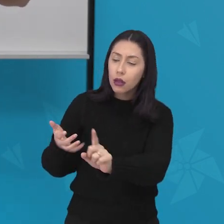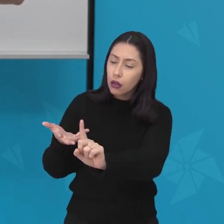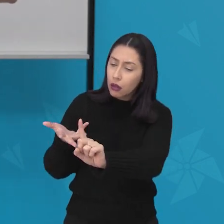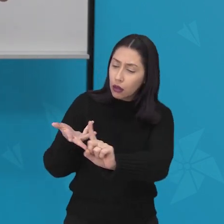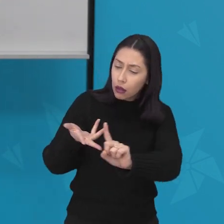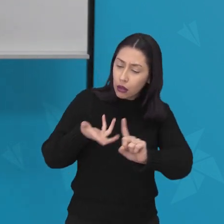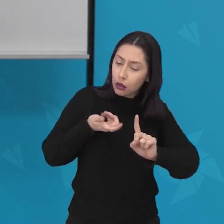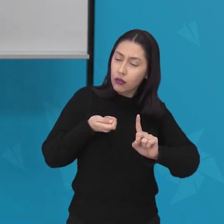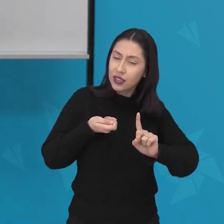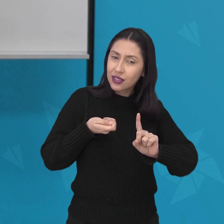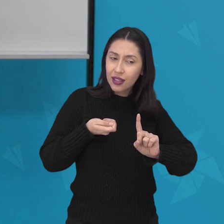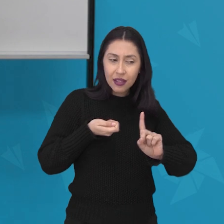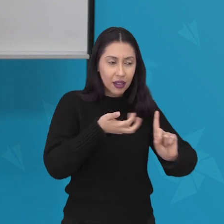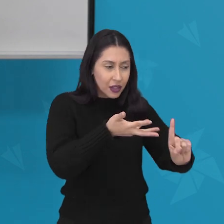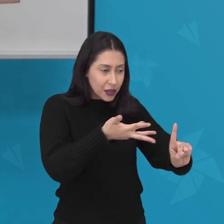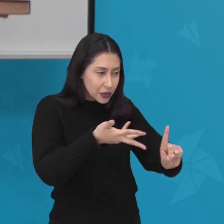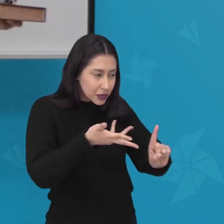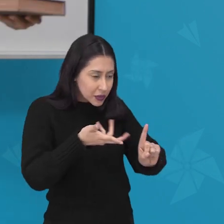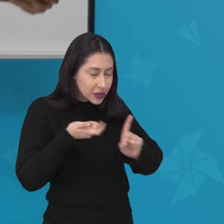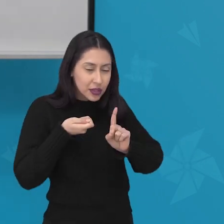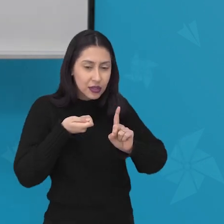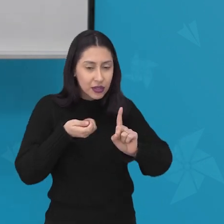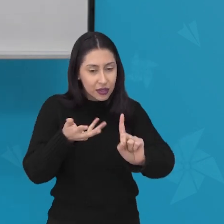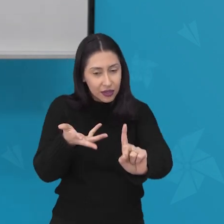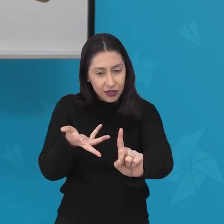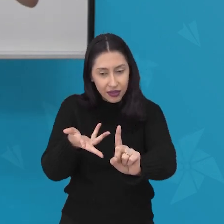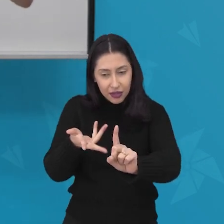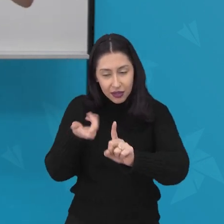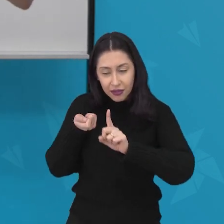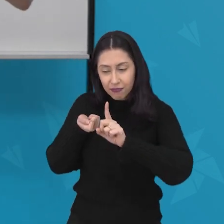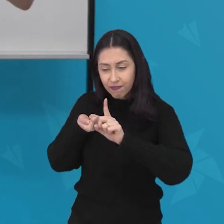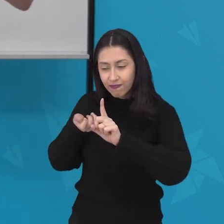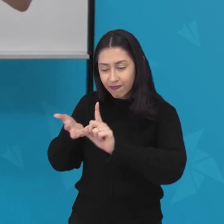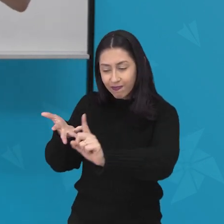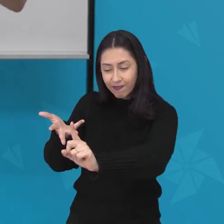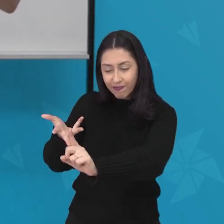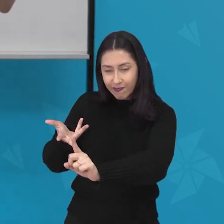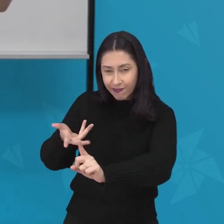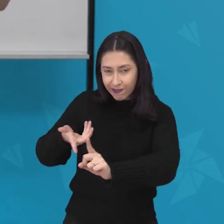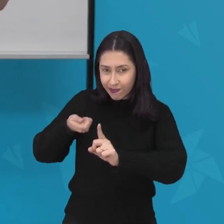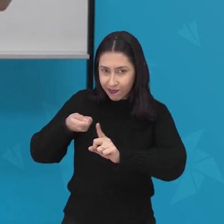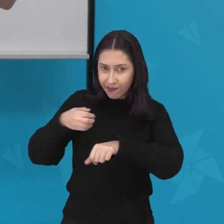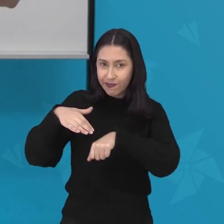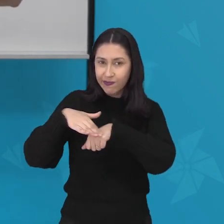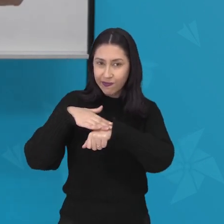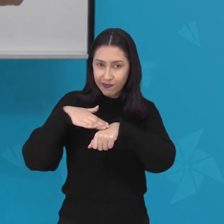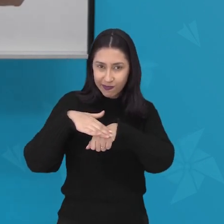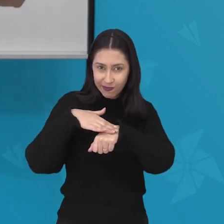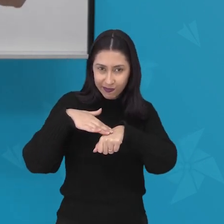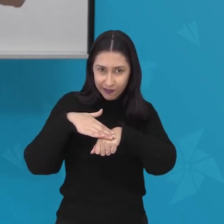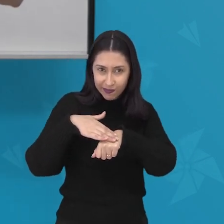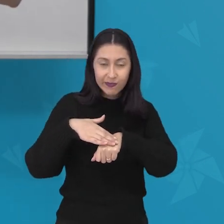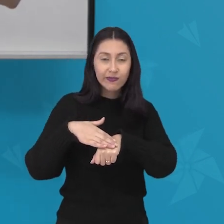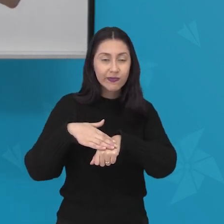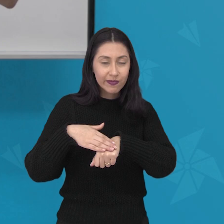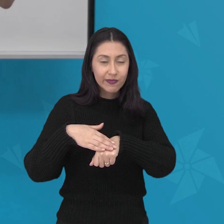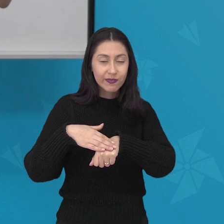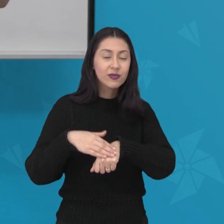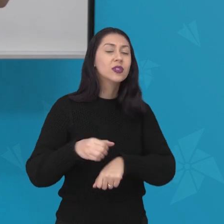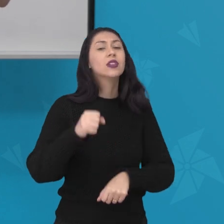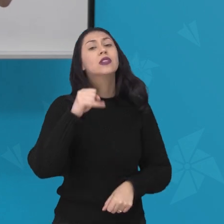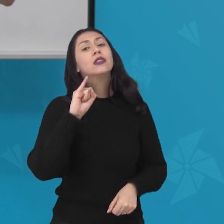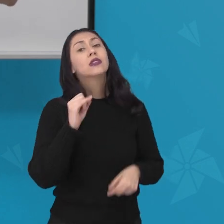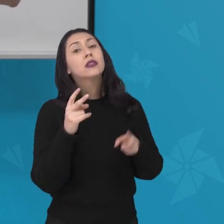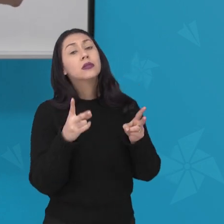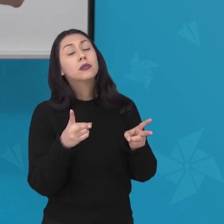outra dos seus argumentos, tente trazer outras para um início de conversa. E se